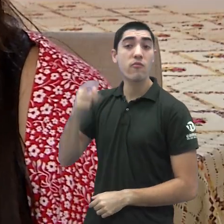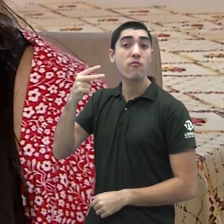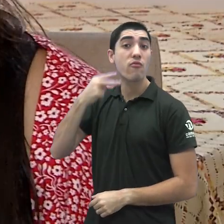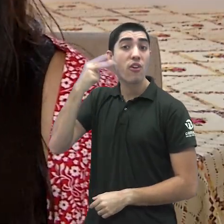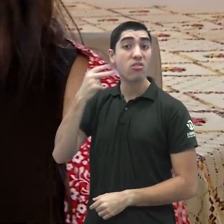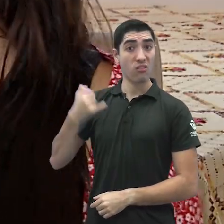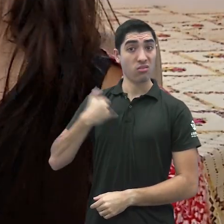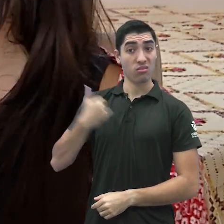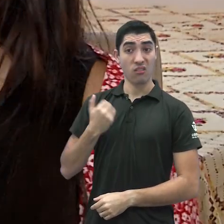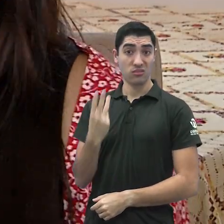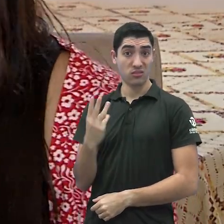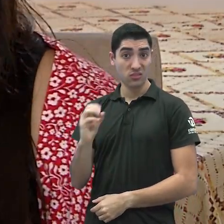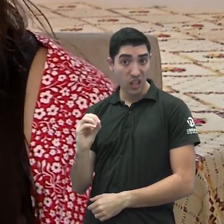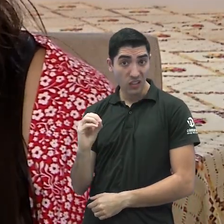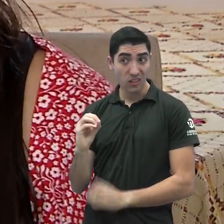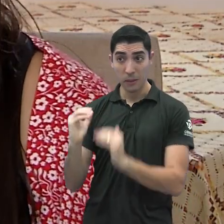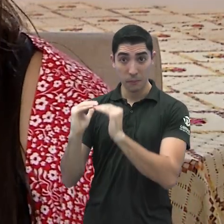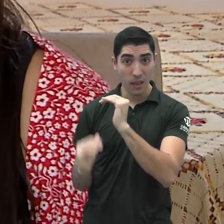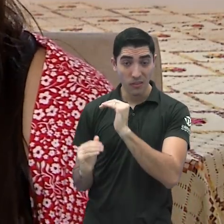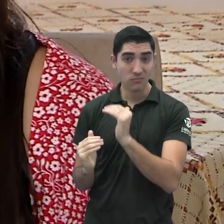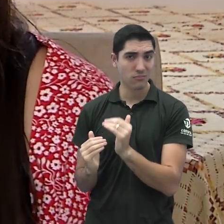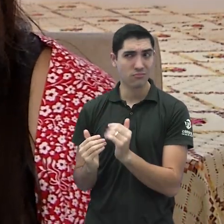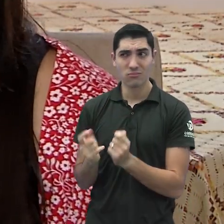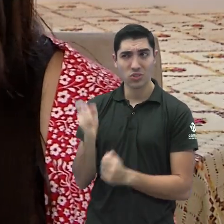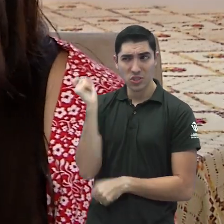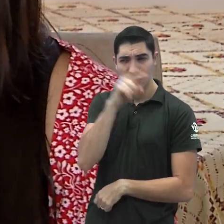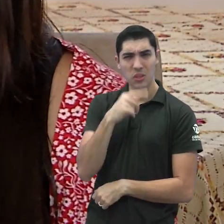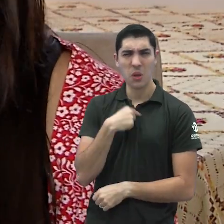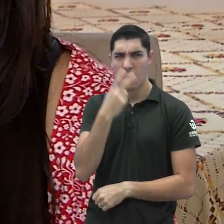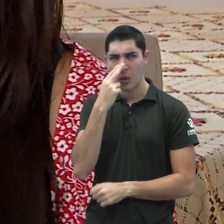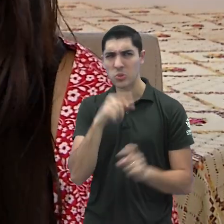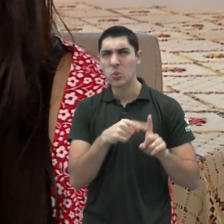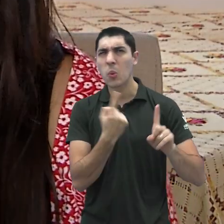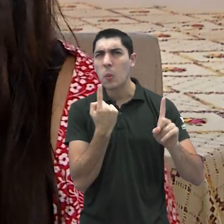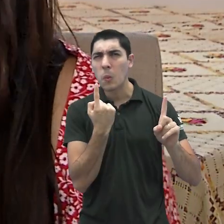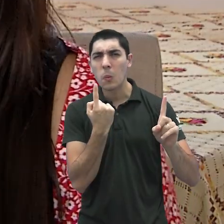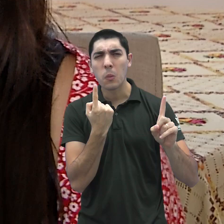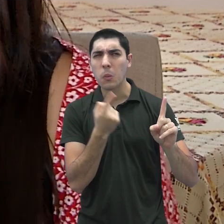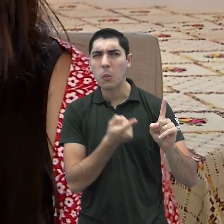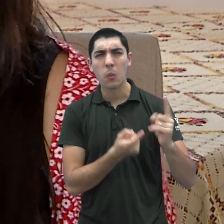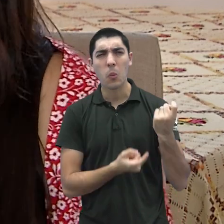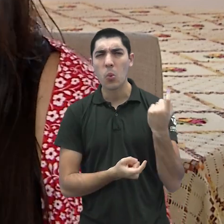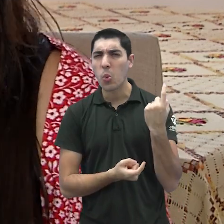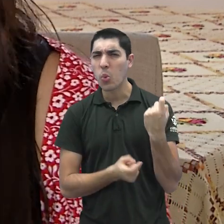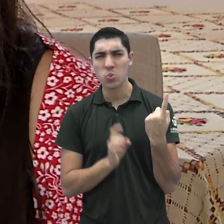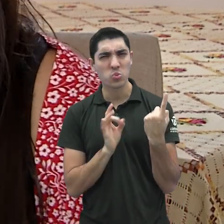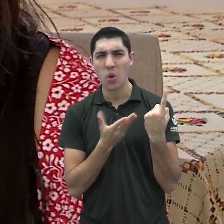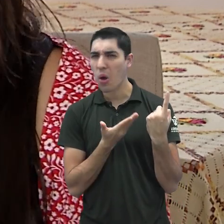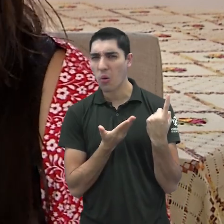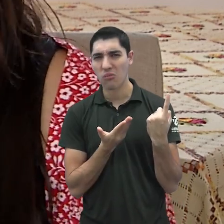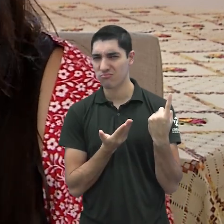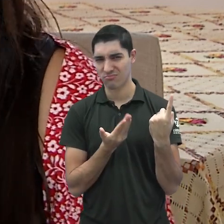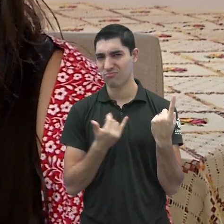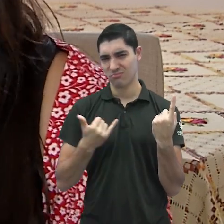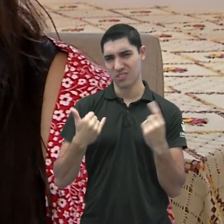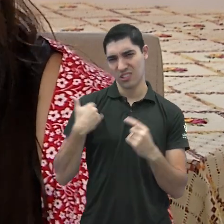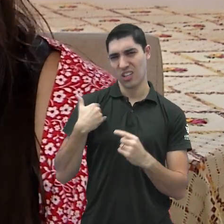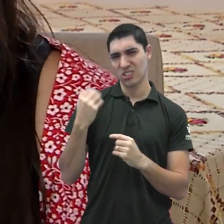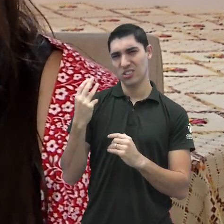vereador que tivesse menos de 30 anos, por exemplo. Acho que se eu vi foi o único